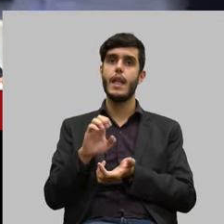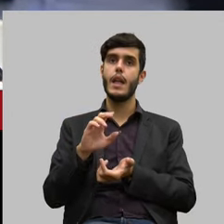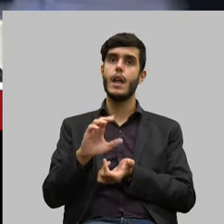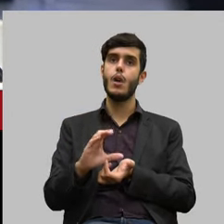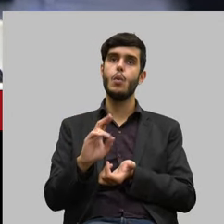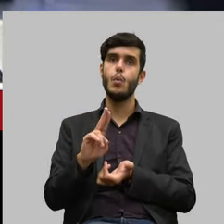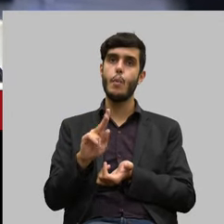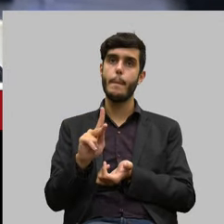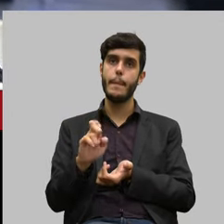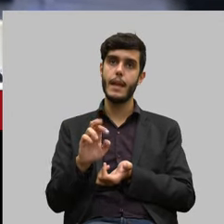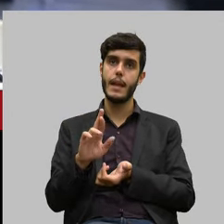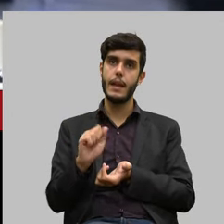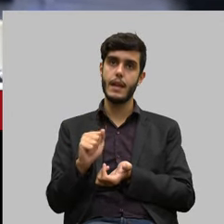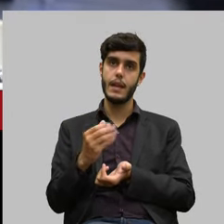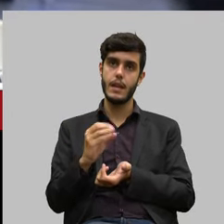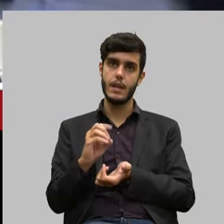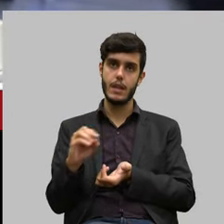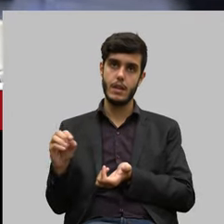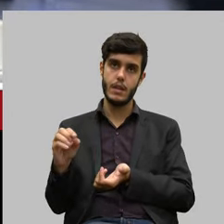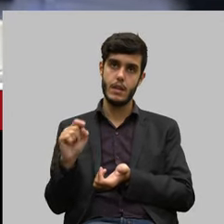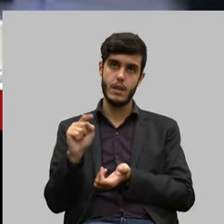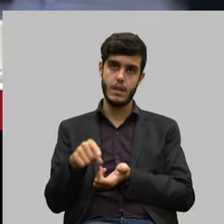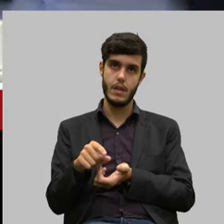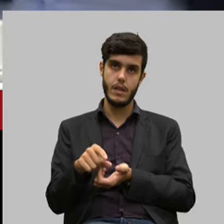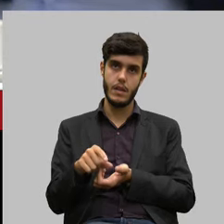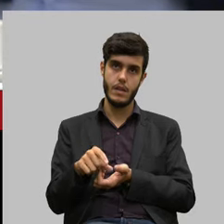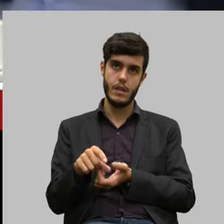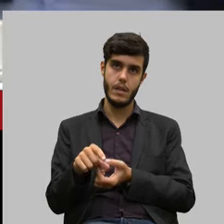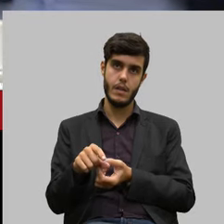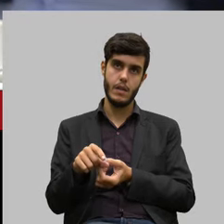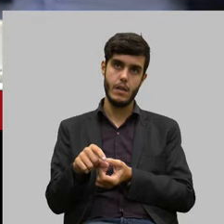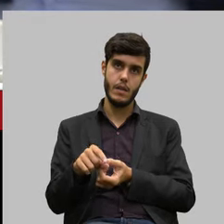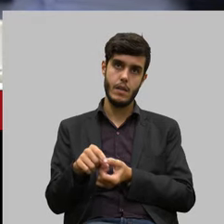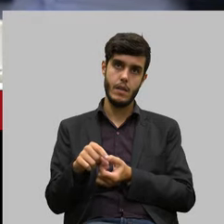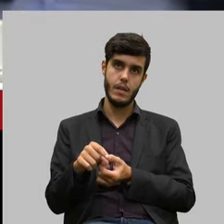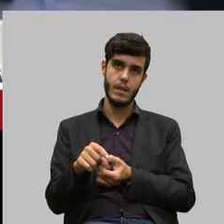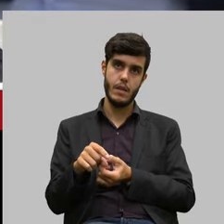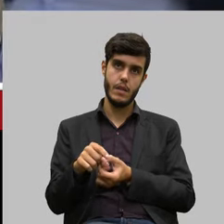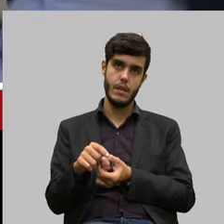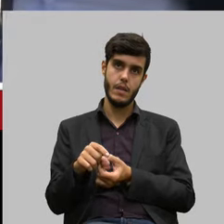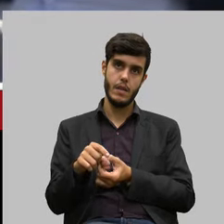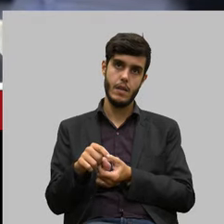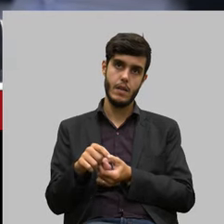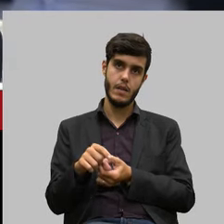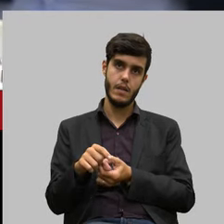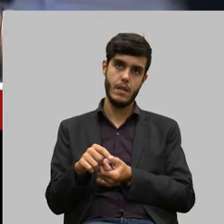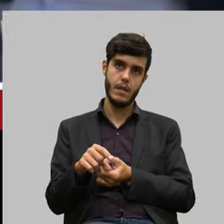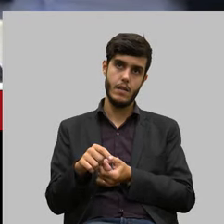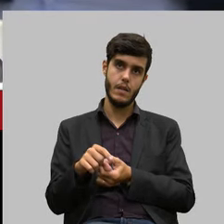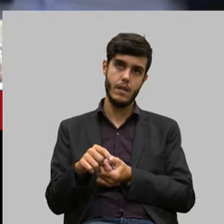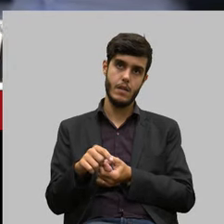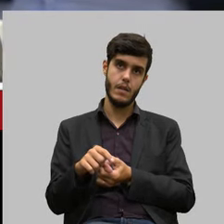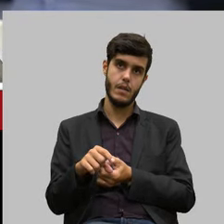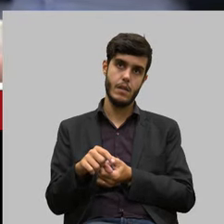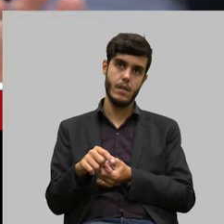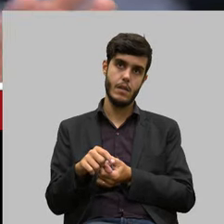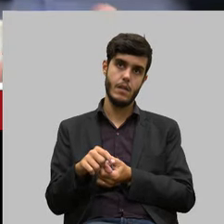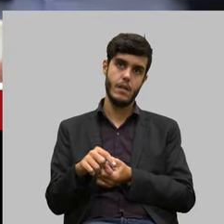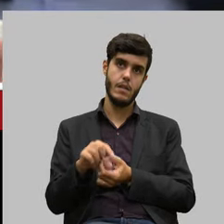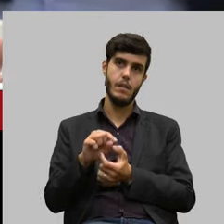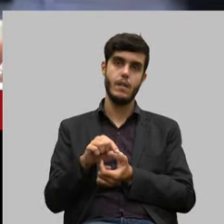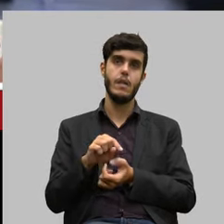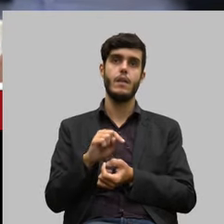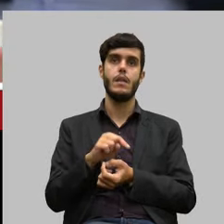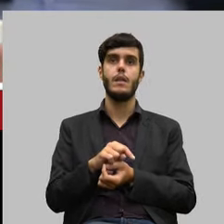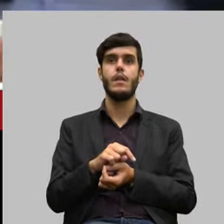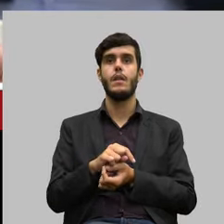ehv ressalvado no âmbito do regime recuperação ele ele está ressalvado no âmbito do regime de